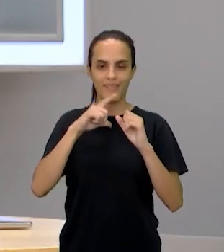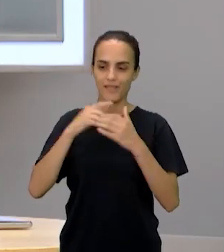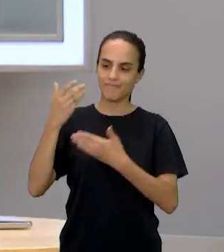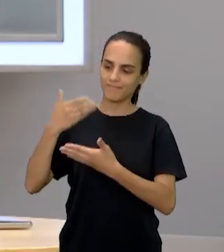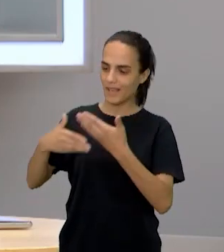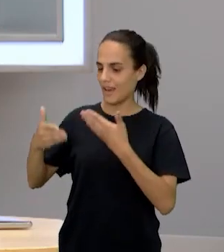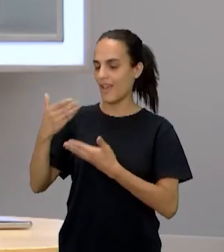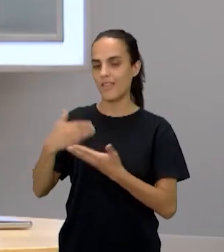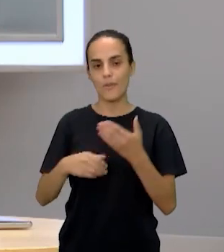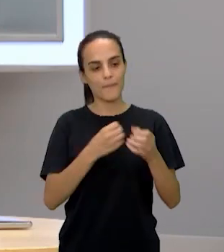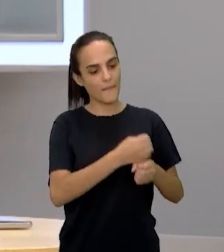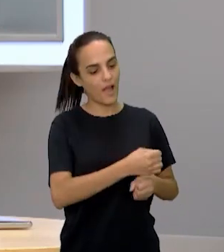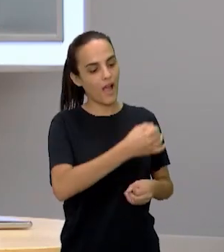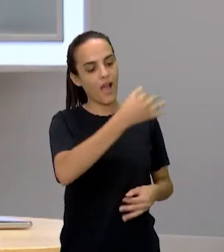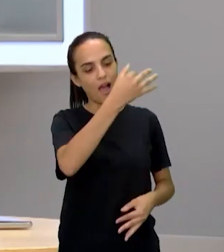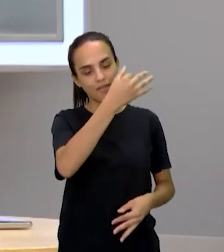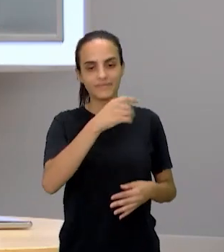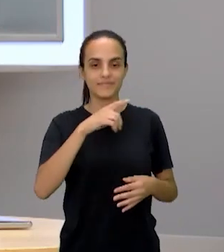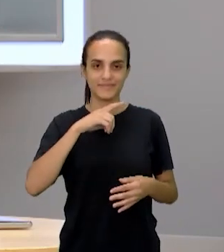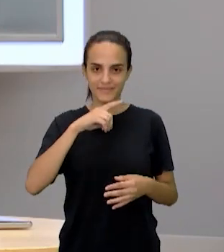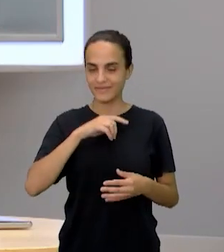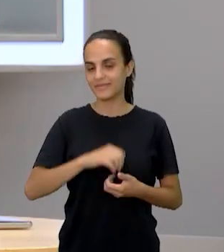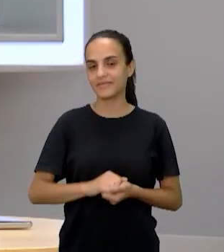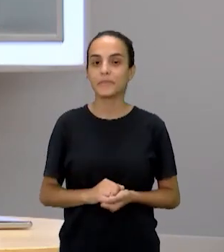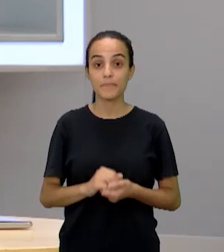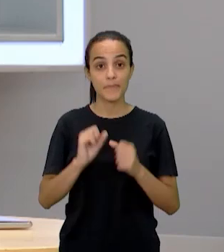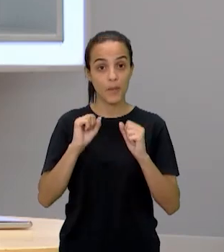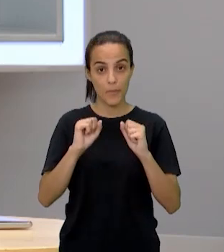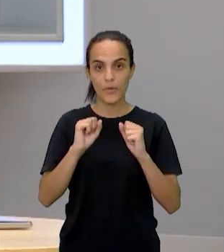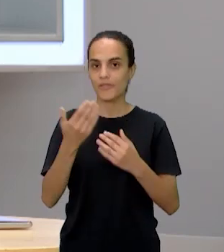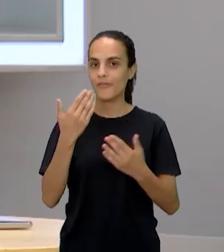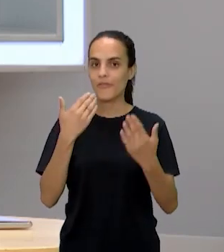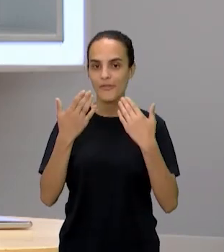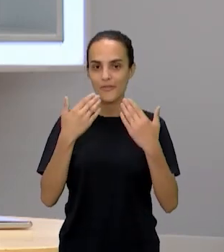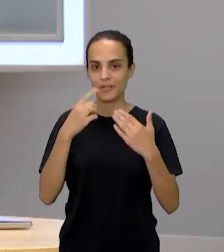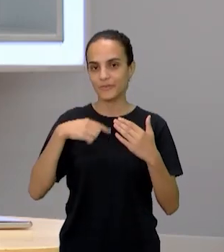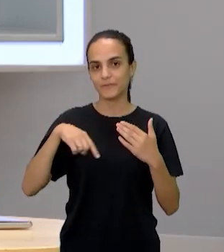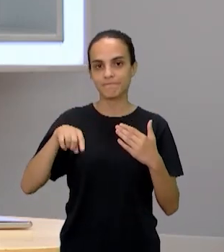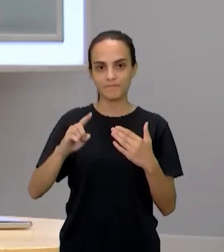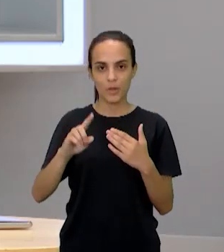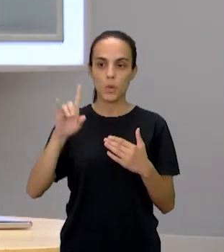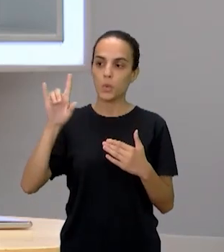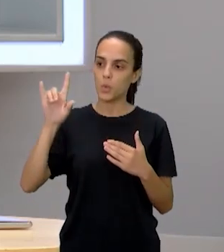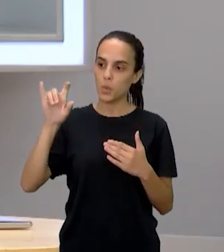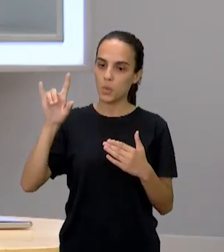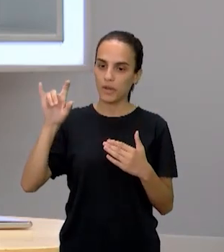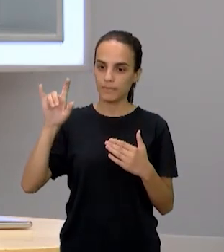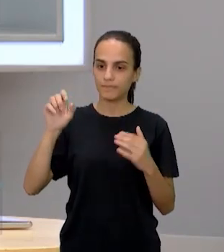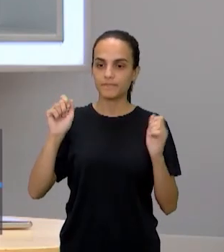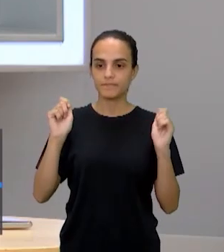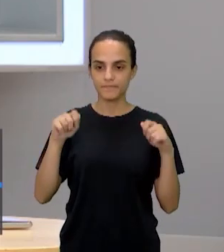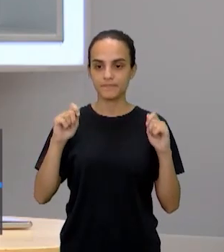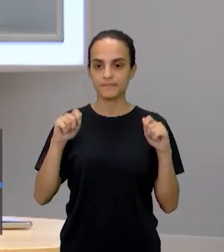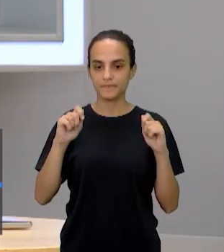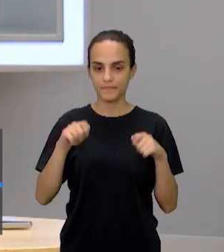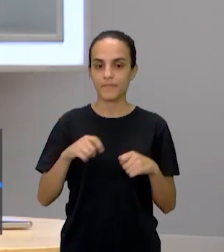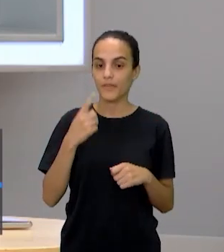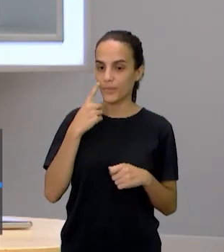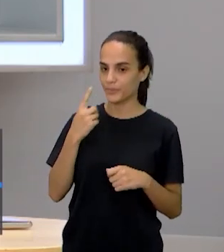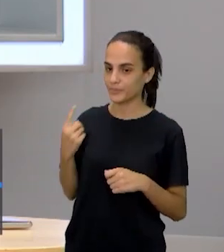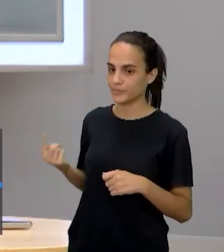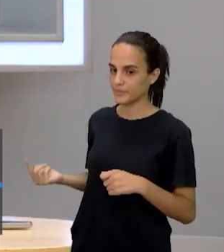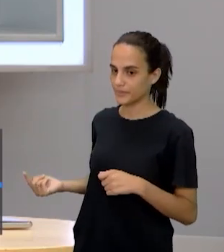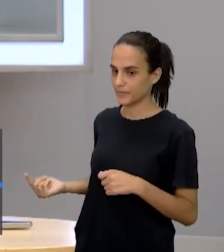hoje e não se esqueçam que vocês também podem conversar conosco, se vocês tiverem um perfil no Instagram, nós também estamos lá. Língua Portuguesa,